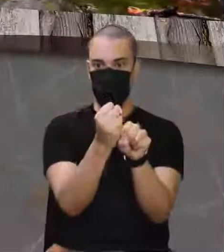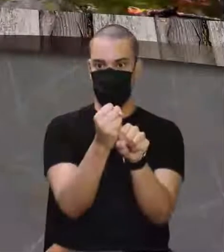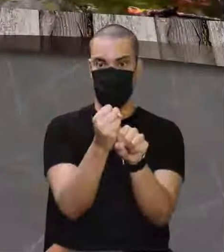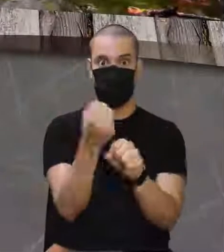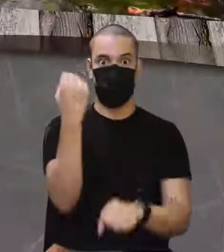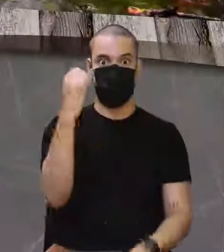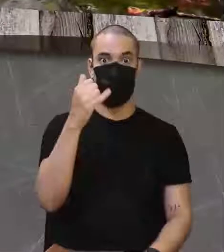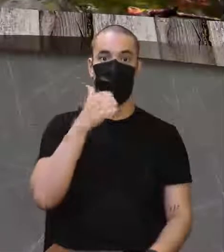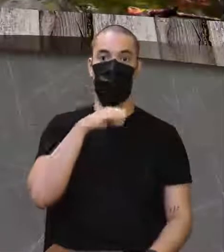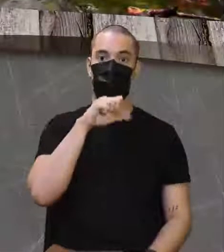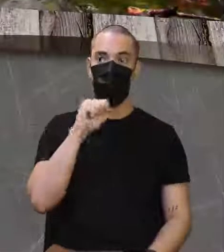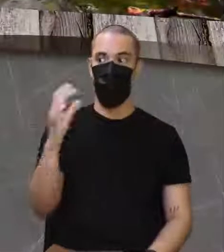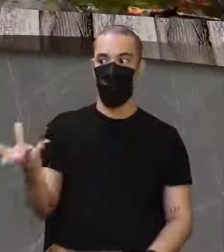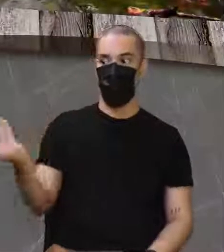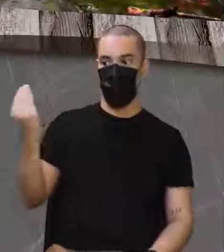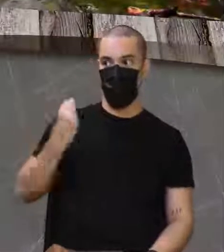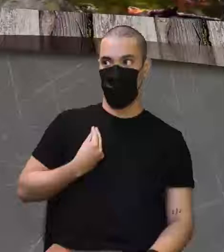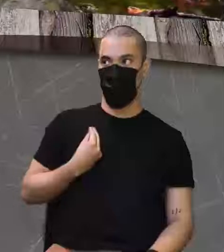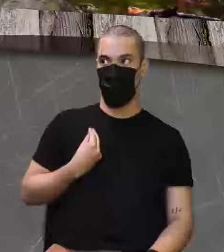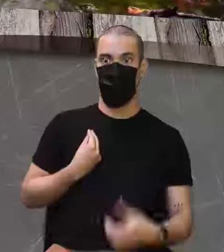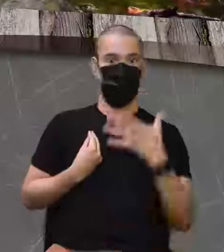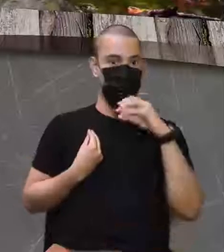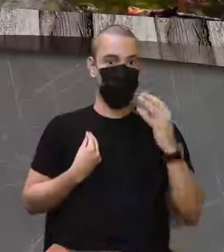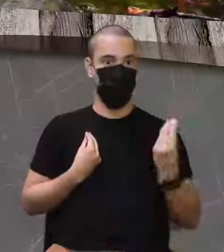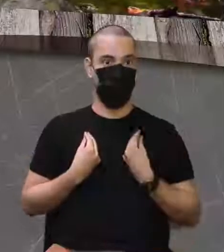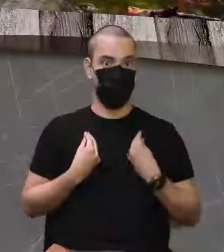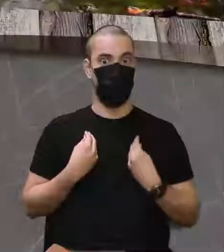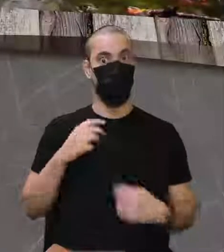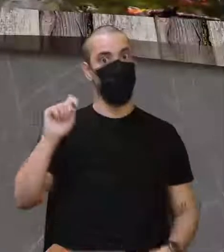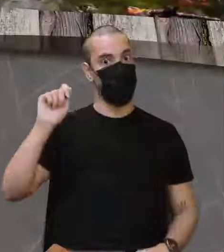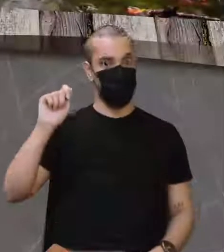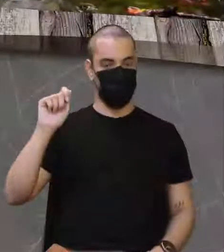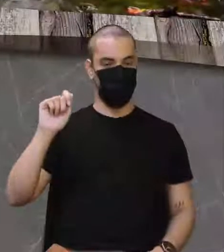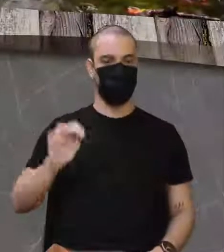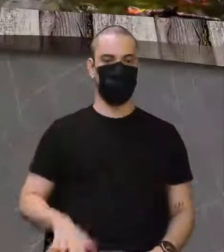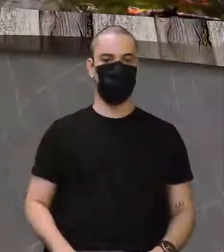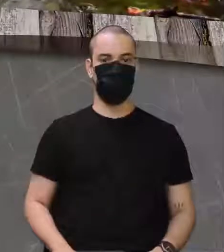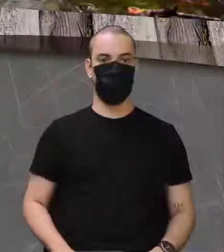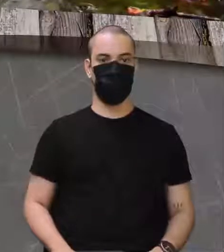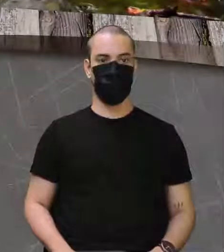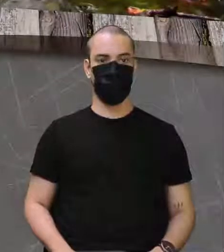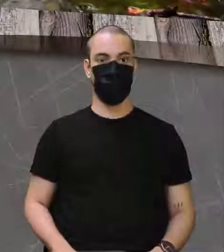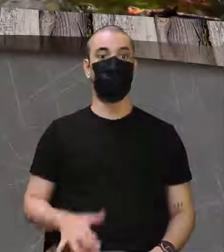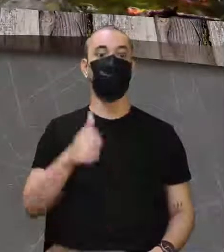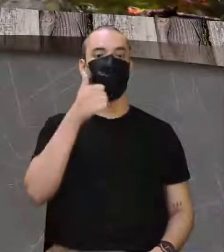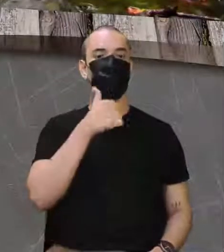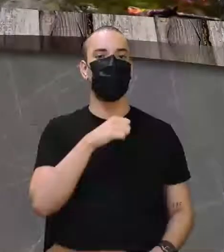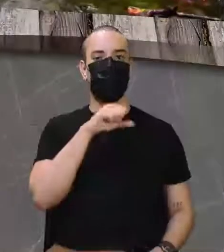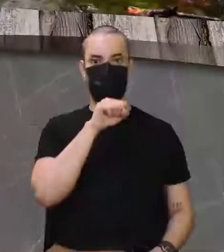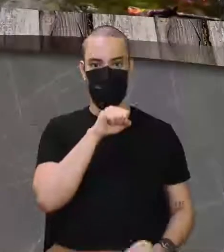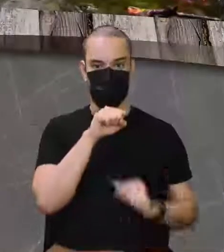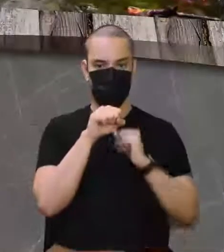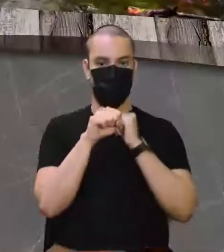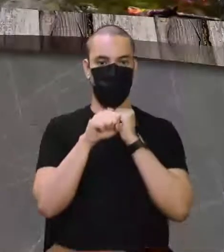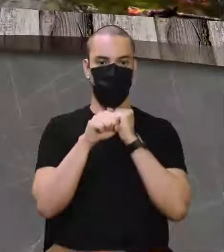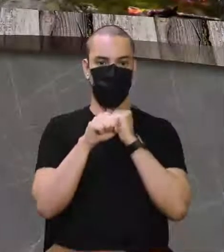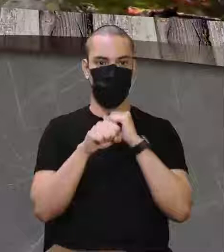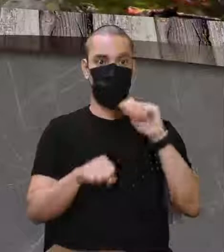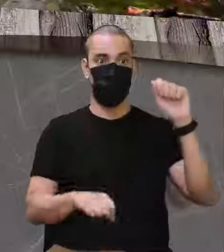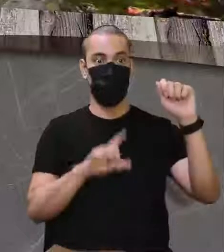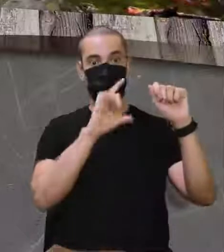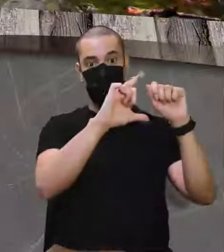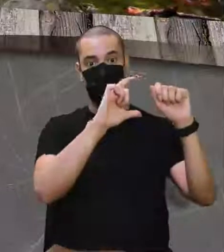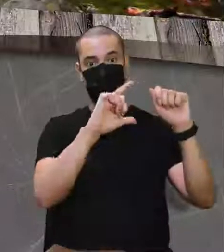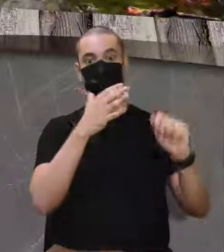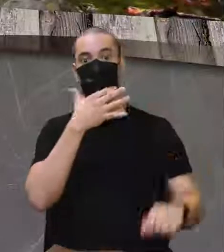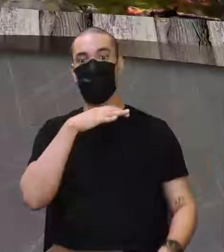o que veio da sua mãe for, vou usar o A, que é o básico, né? Se o que veio da sua mãe, não interessa a característica, for azão, e o que